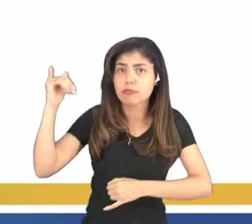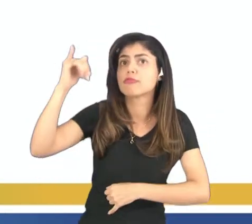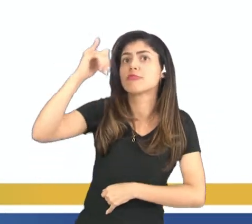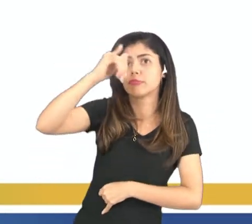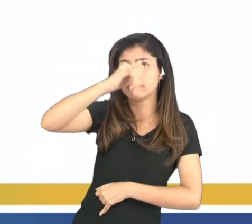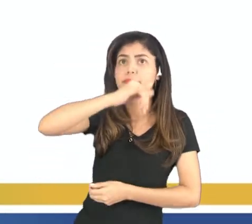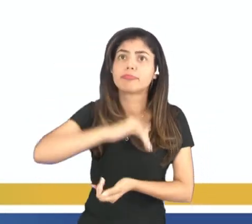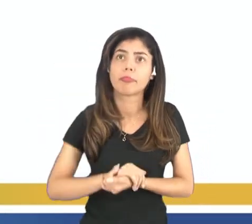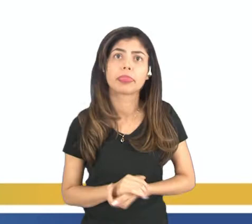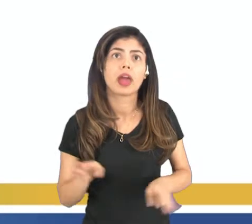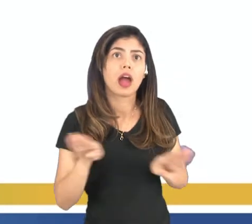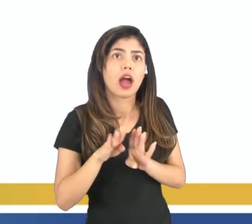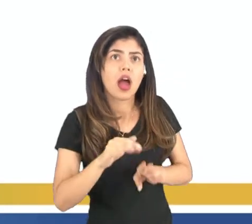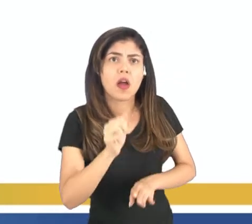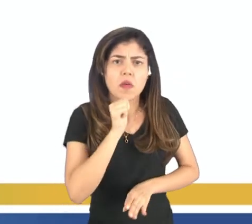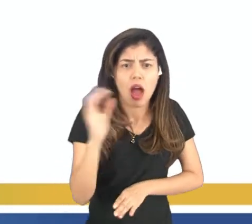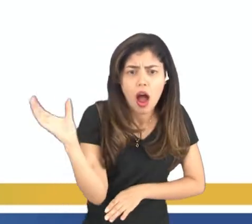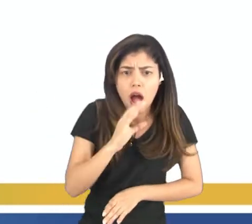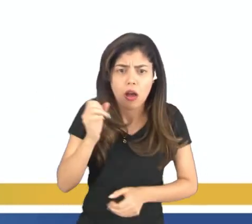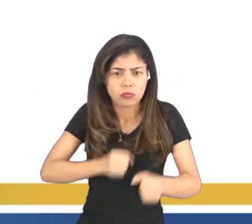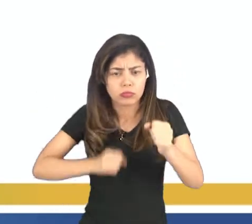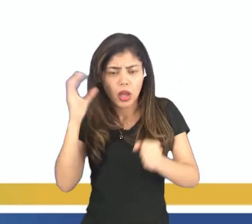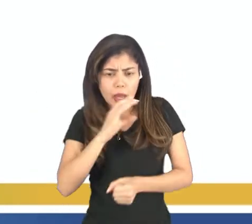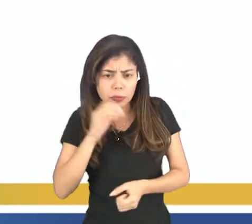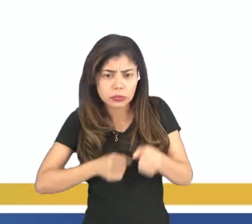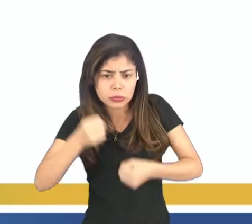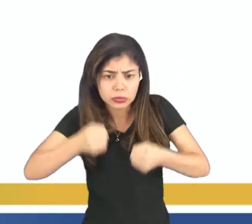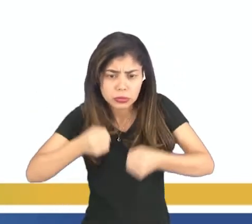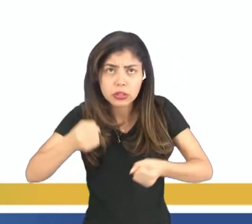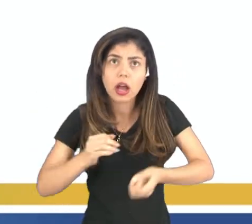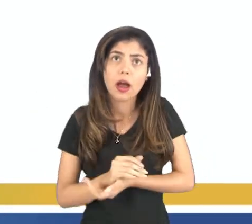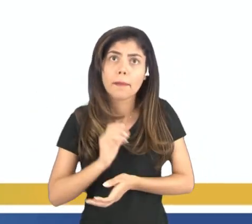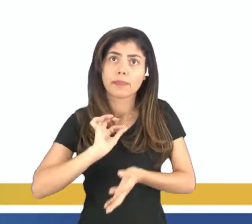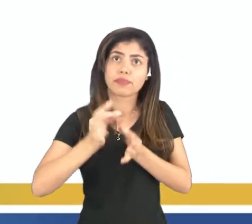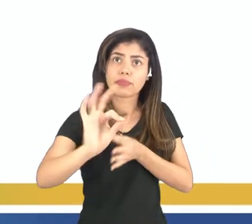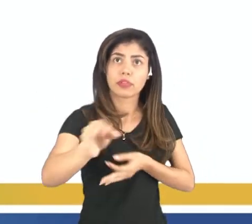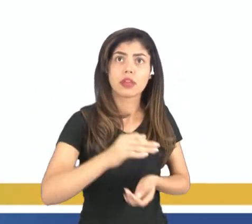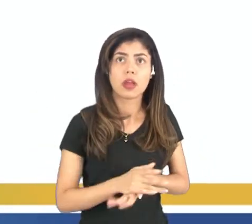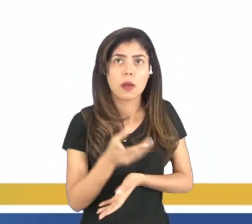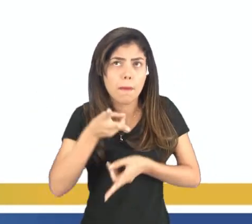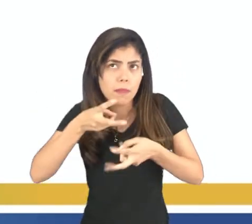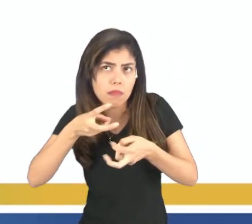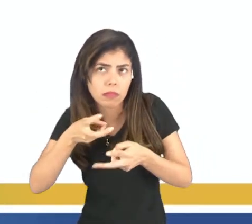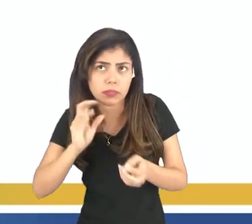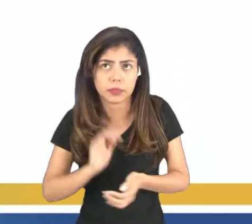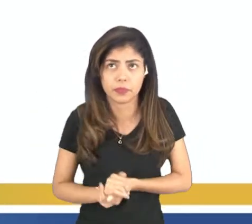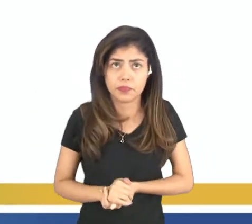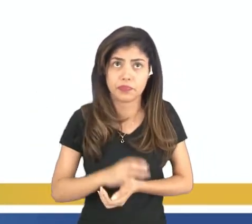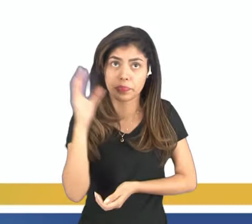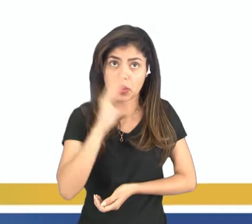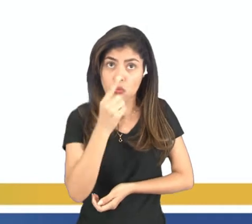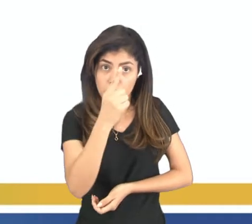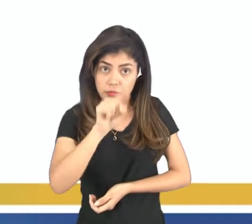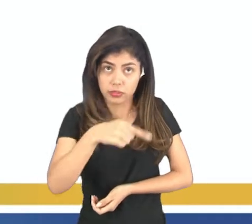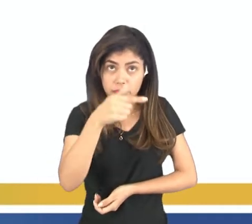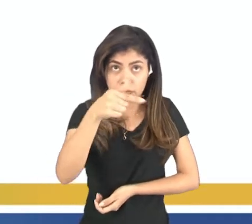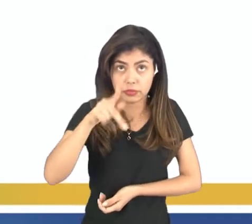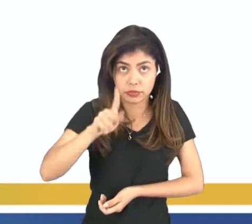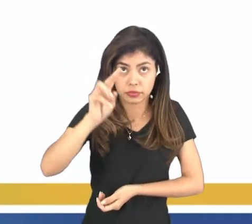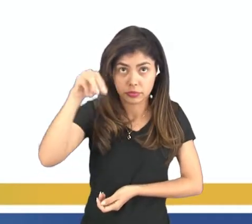viajando Achei que ele estava correndo muito e resolvi observar o tempo EA distância percebi que ele corria